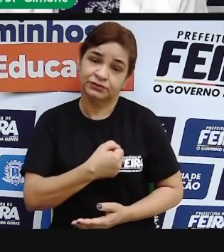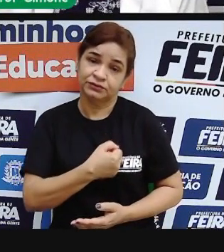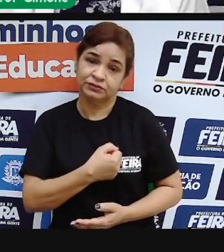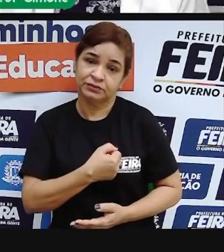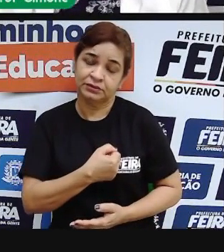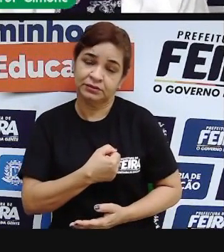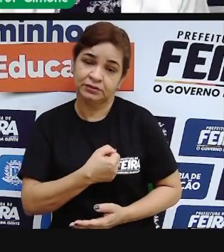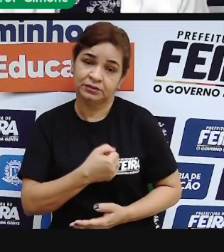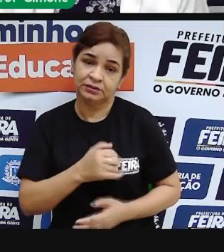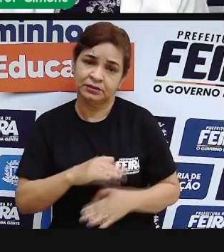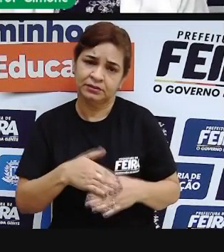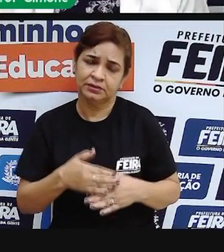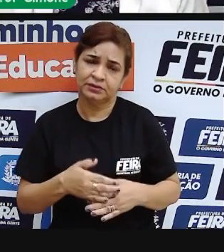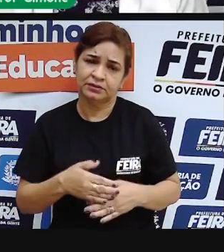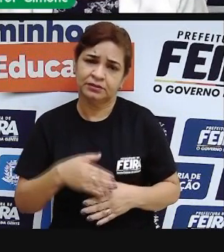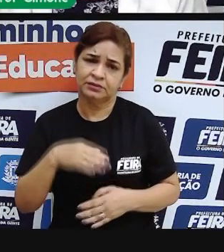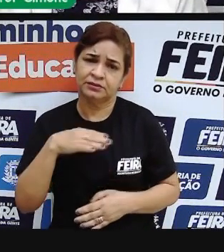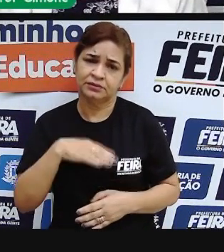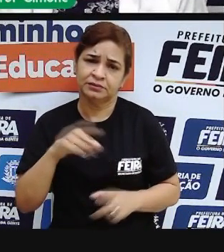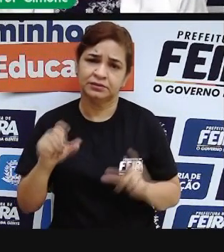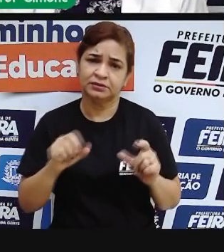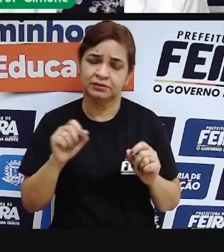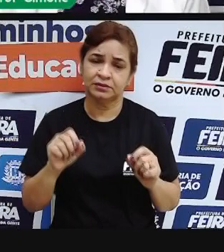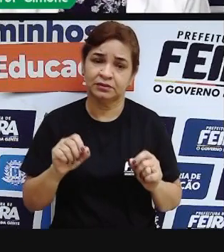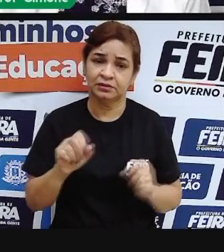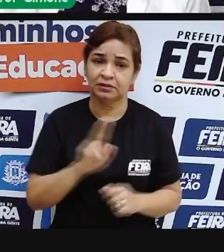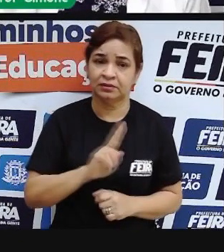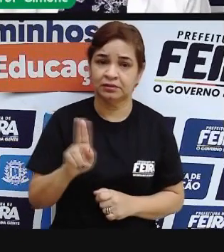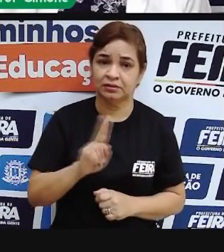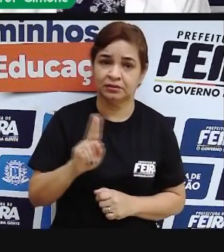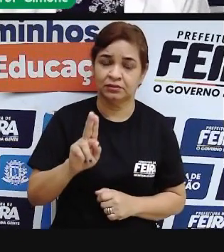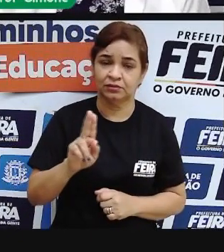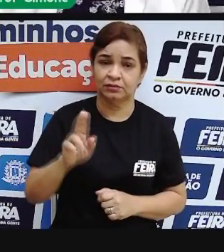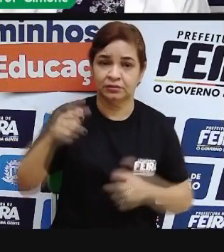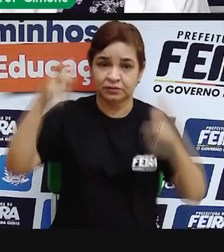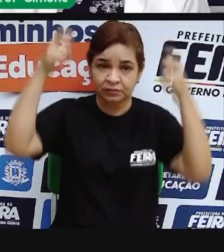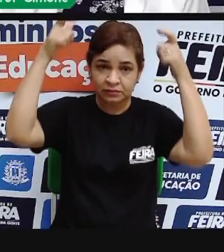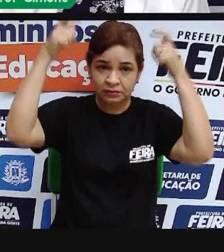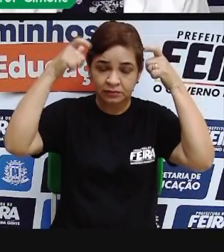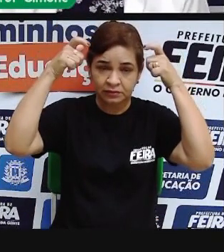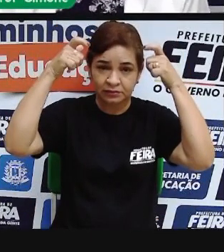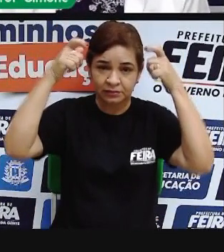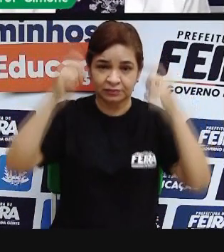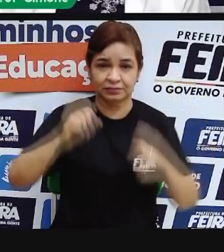lá de Portugal está relacionado mesmo ao nome do rei, que era João.